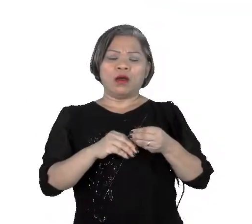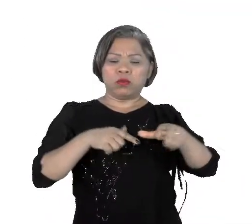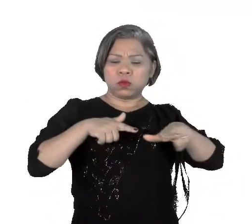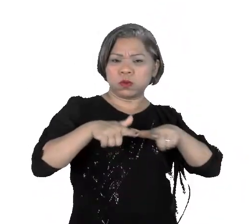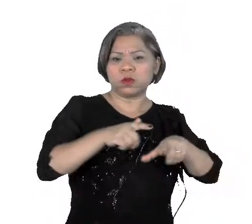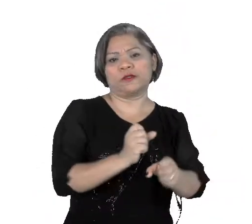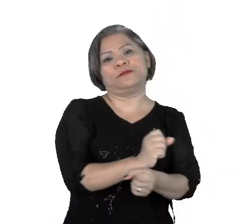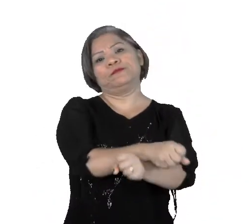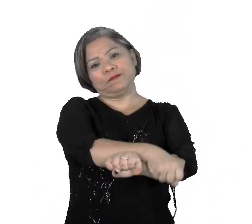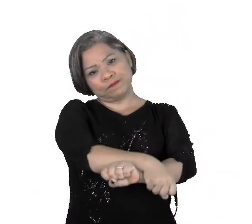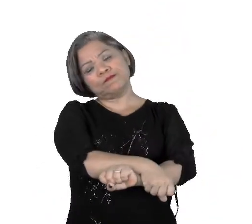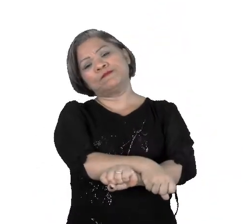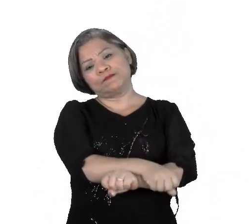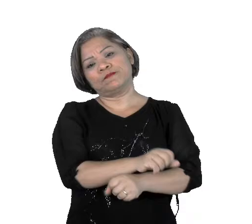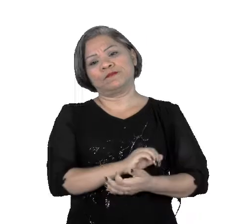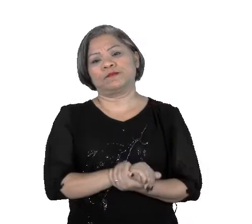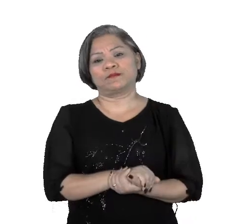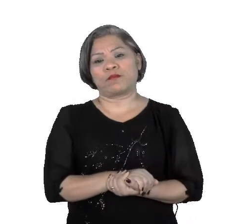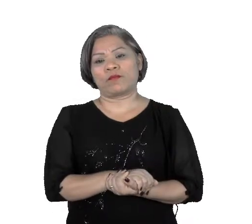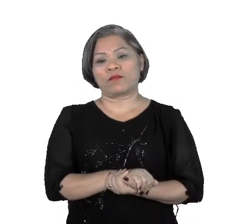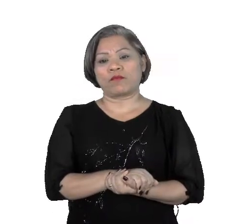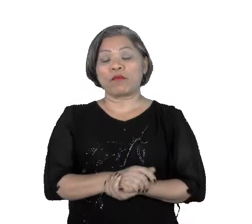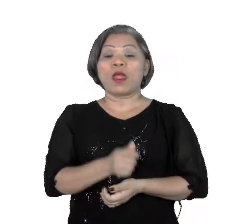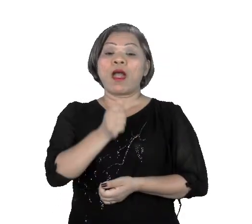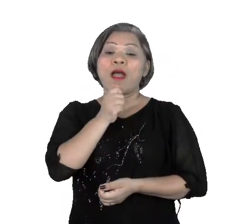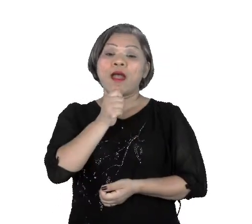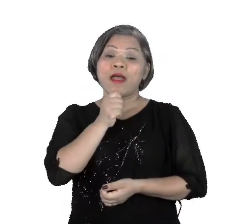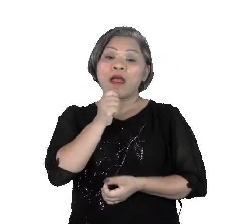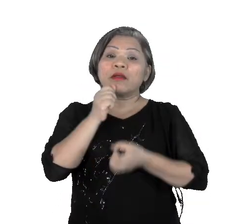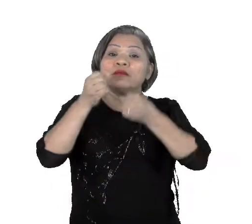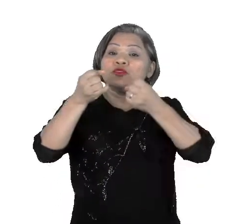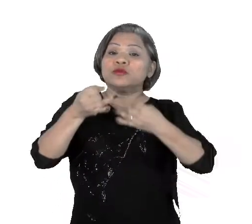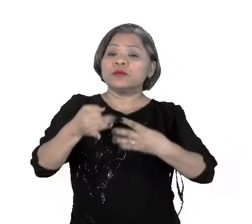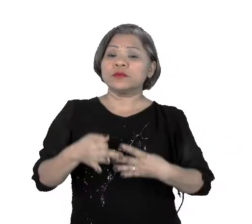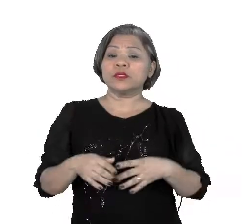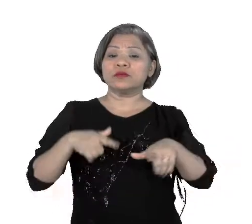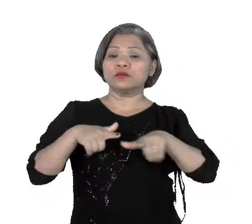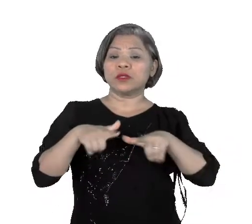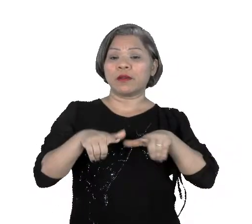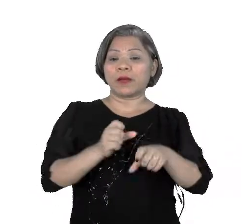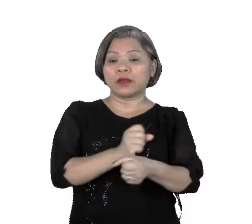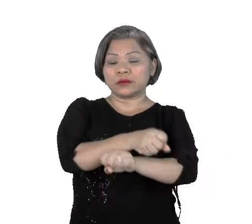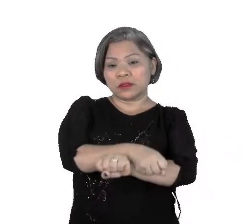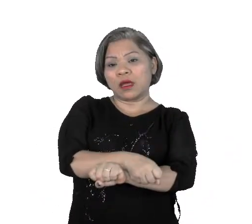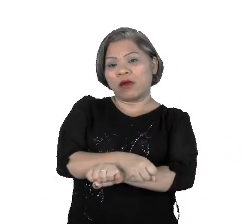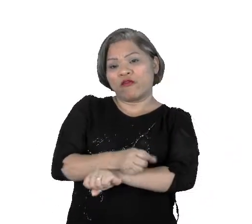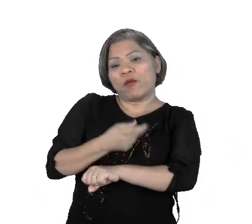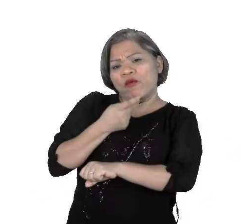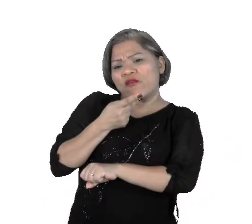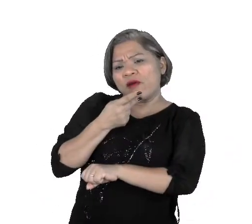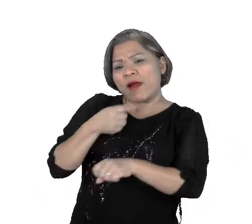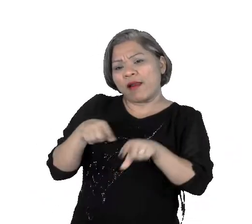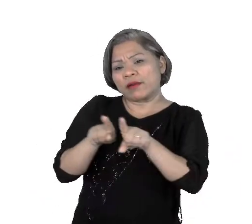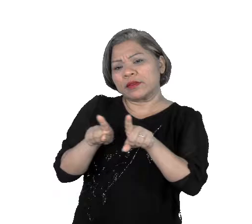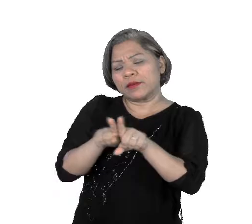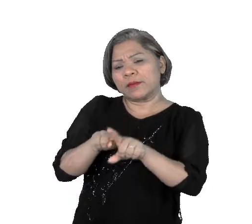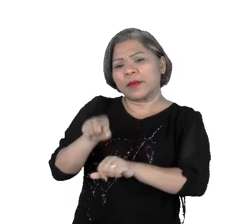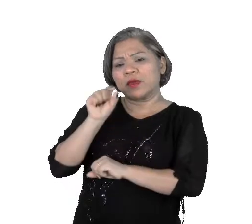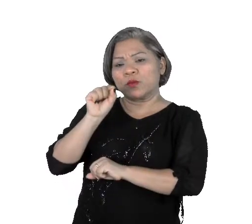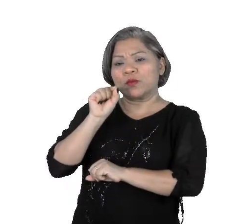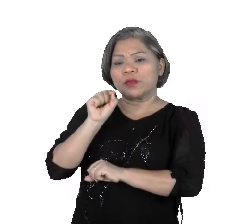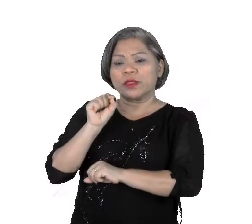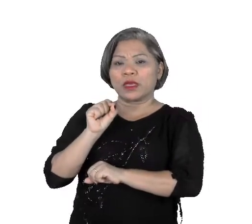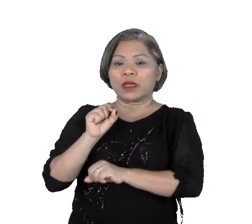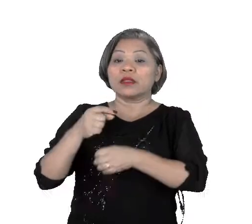Bom, ainda falando sobre o trabalho escravo em diversas regiões do Tocantins, nós iremos também falar sobre o trabalho escravo